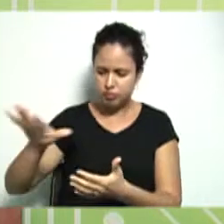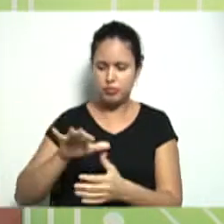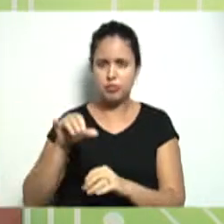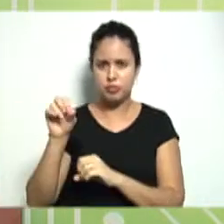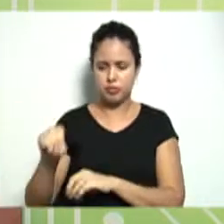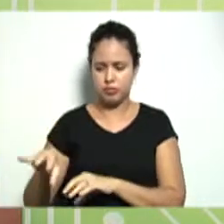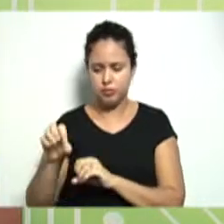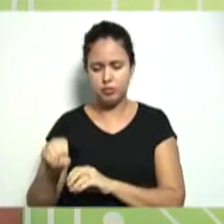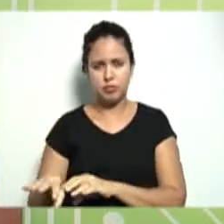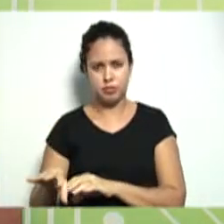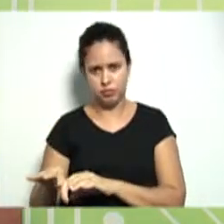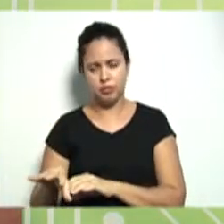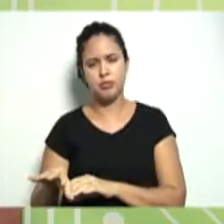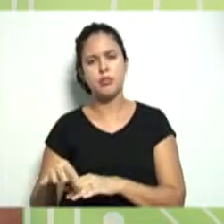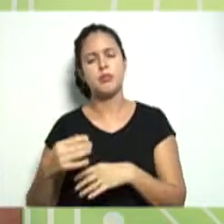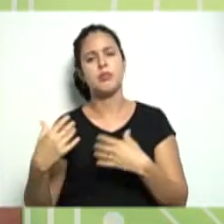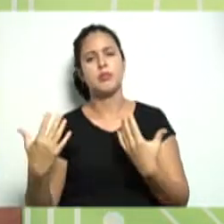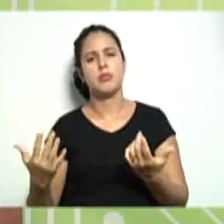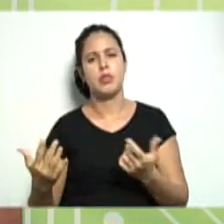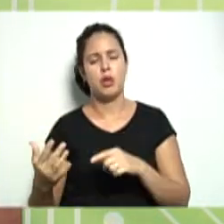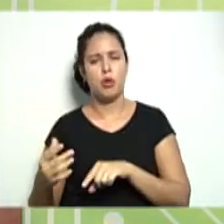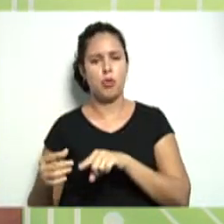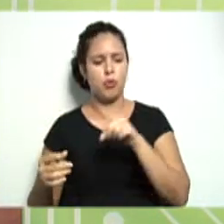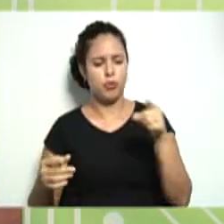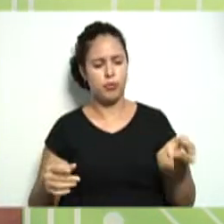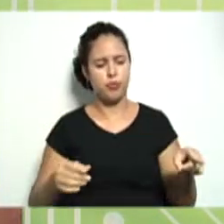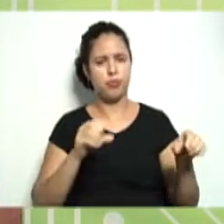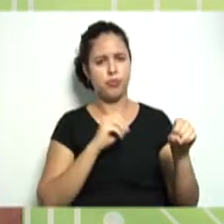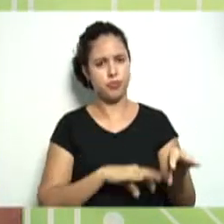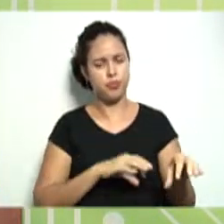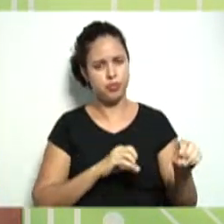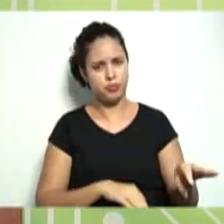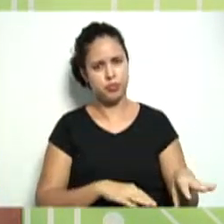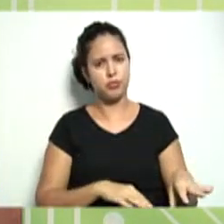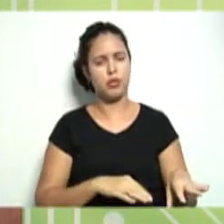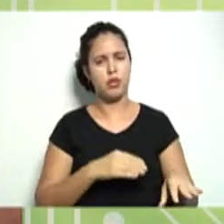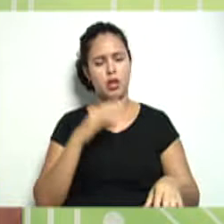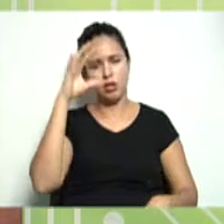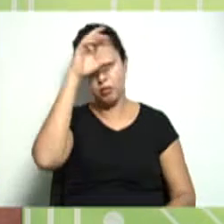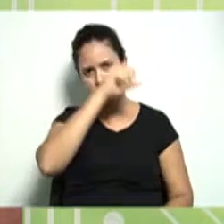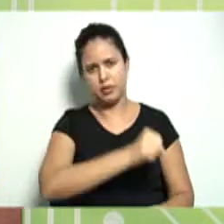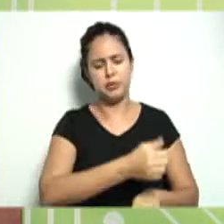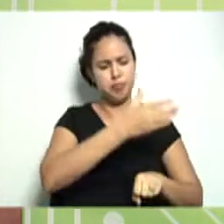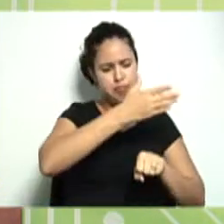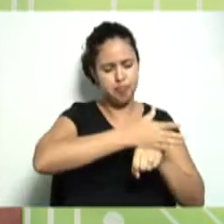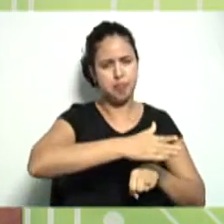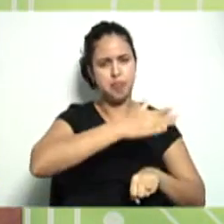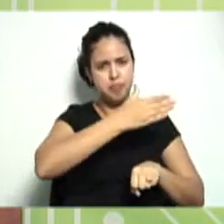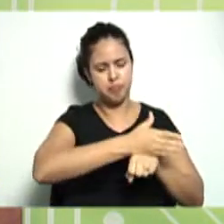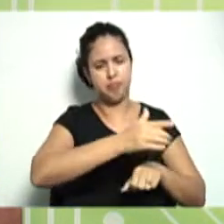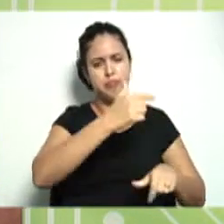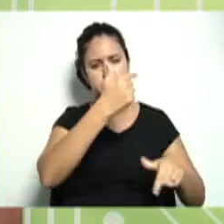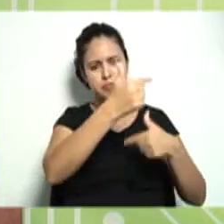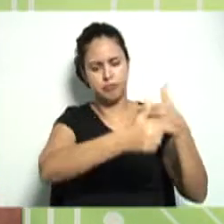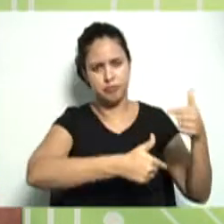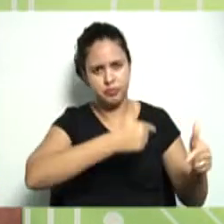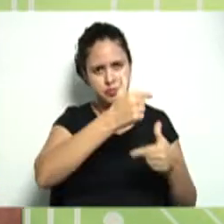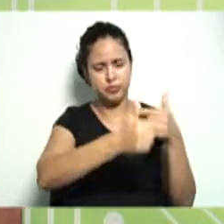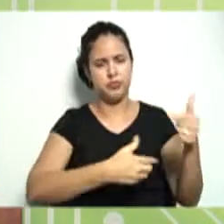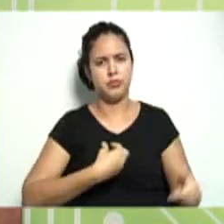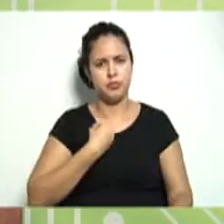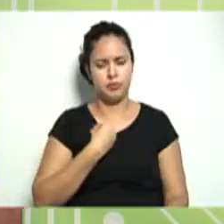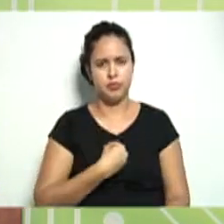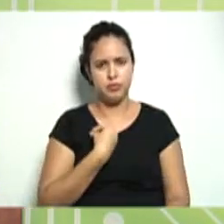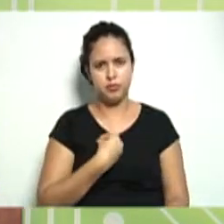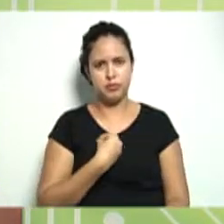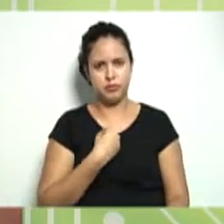educação escolar. A outra forma de educação, que era aprendida enquanto se realizava o trabalho, enquanto se vivia,